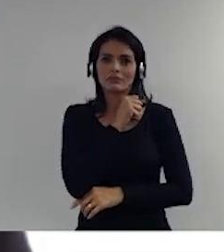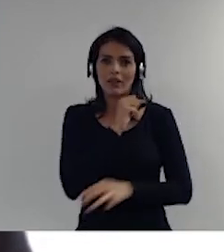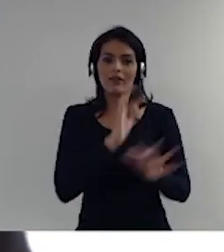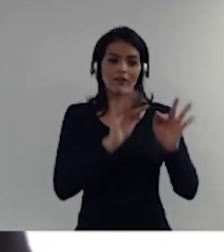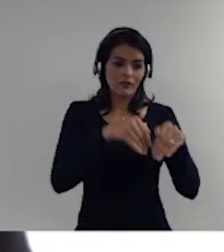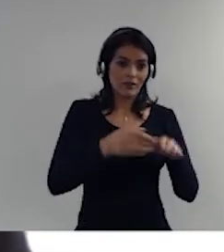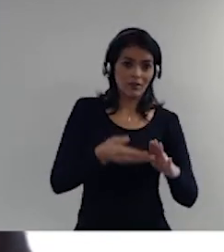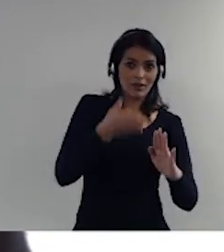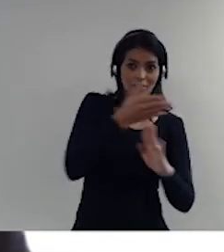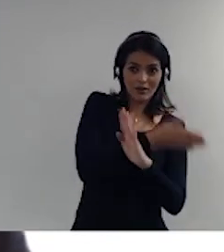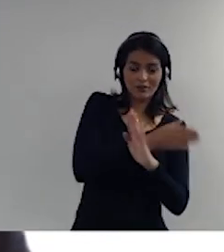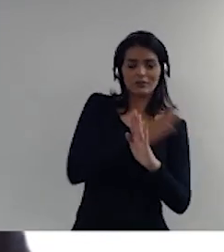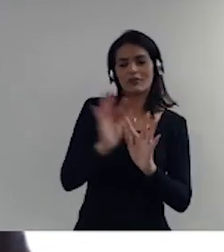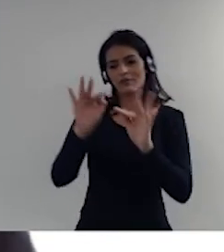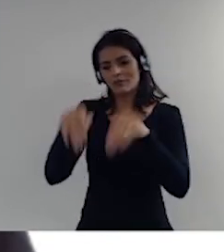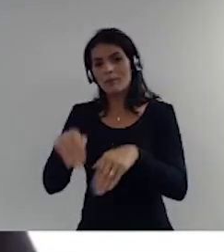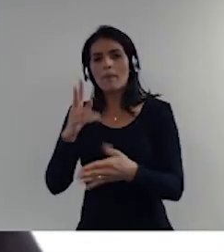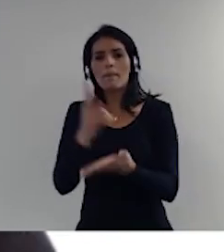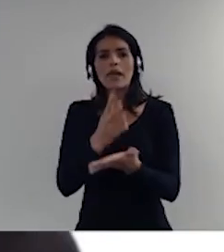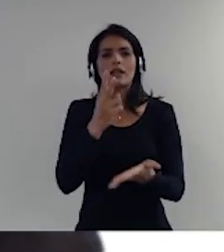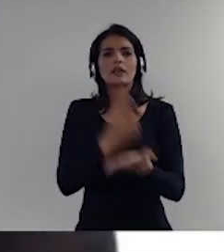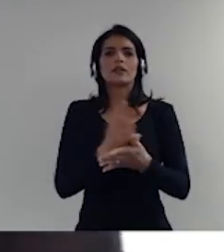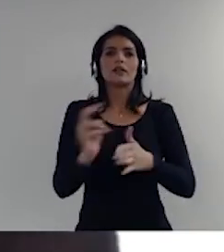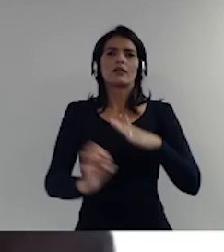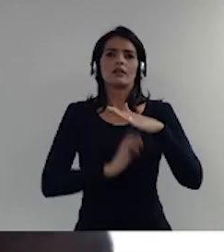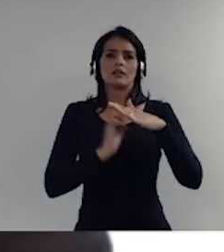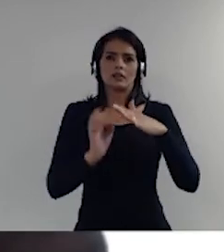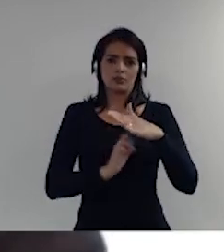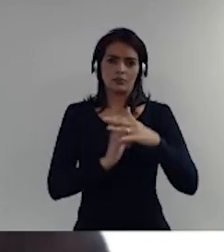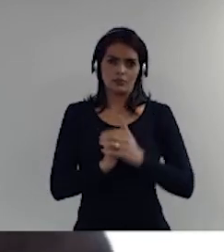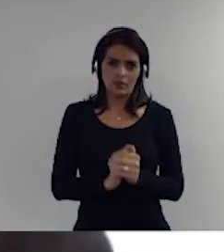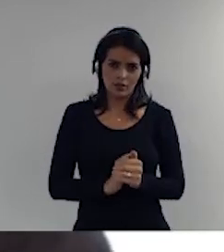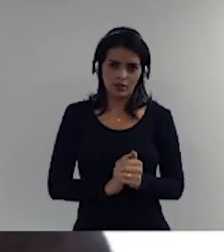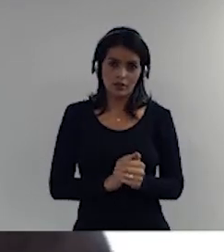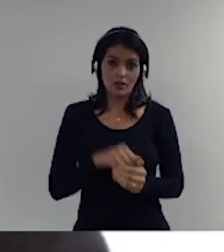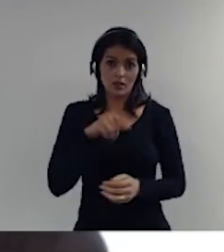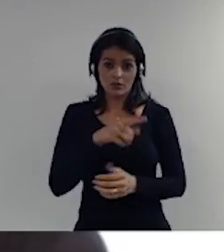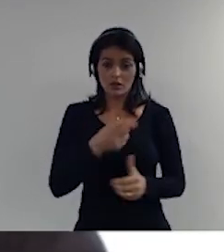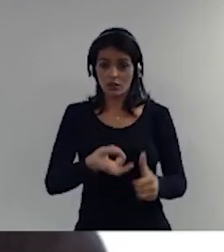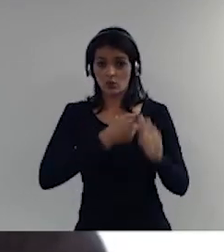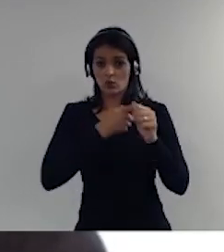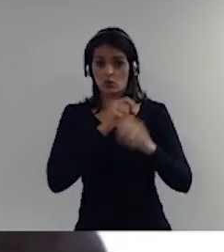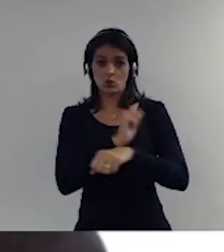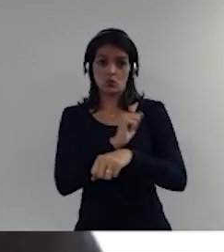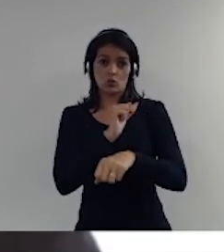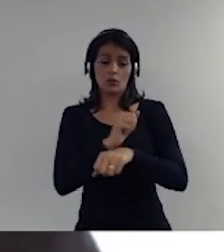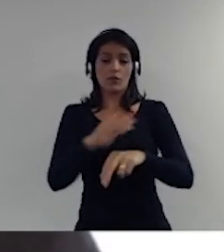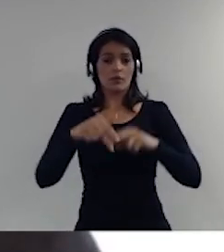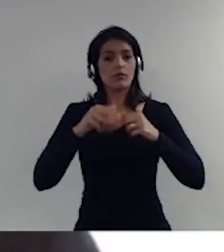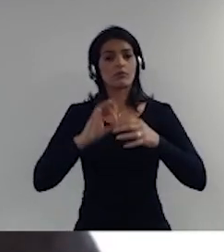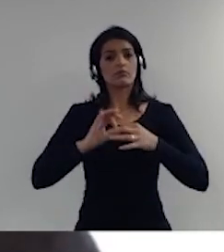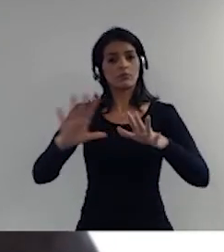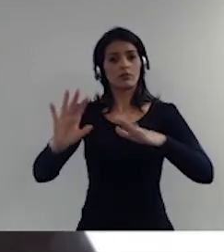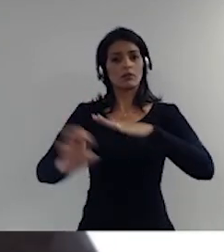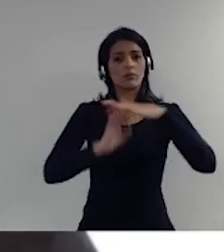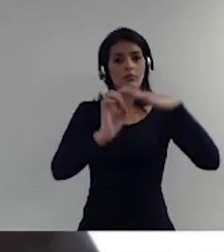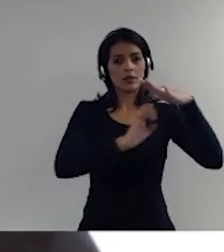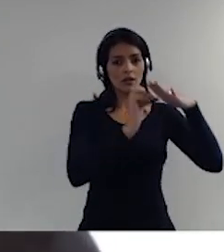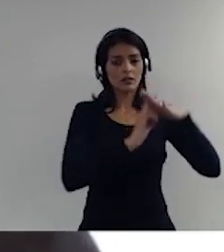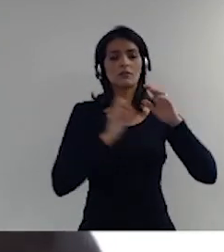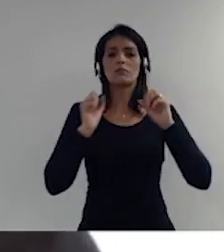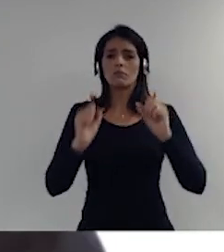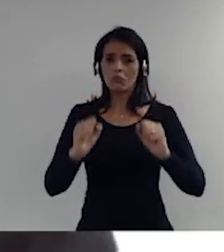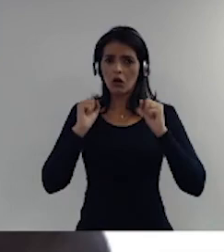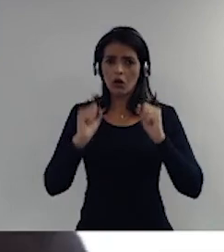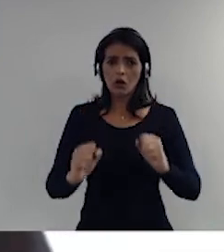da anterior pelo mesmo emissor. Essa limitação ela foi suspensa, justamente para permitir que as companhias acessassem o